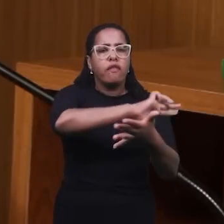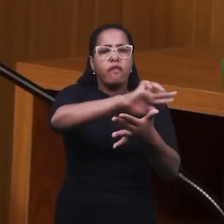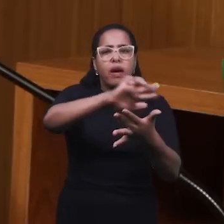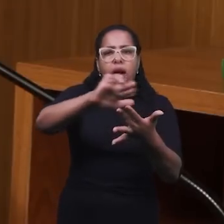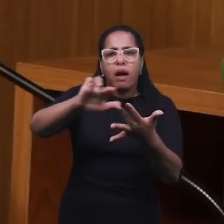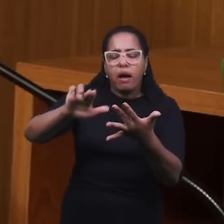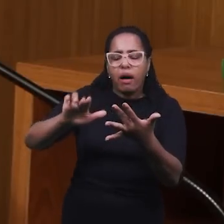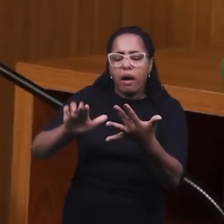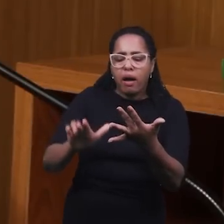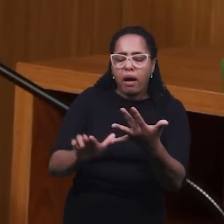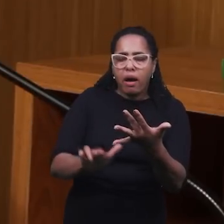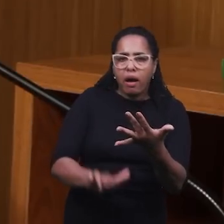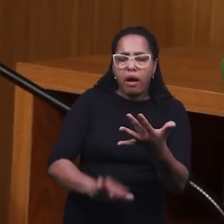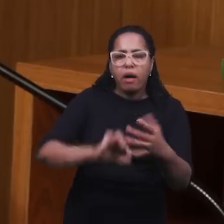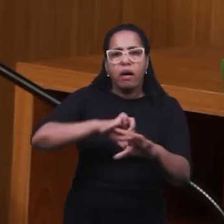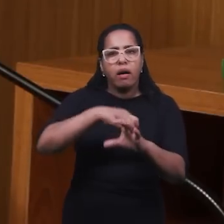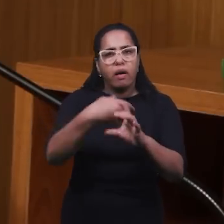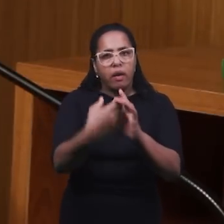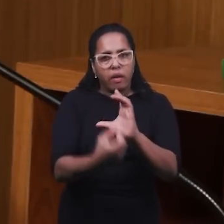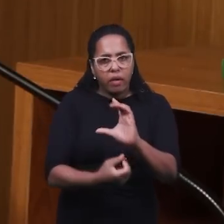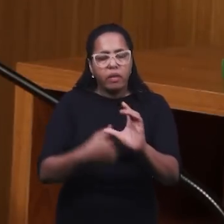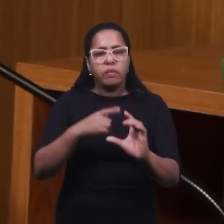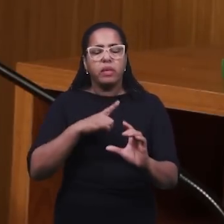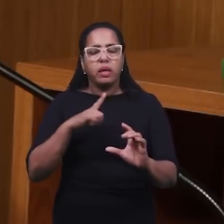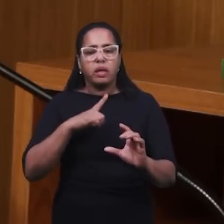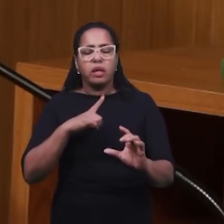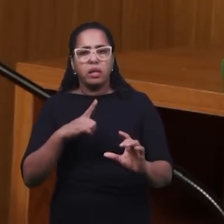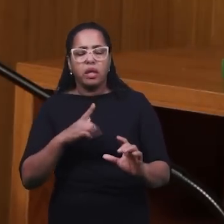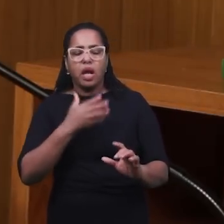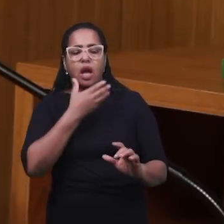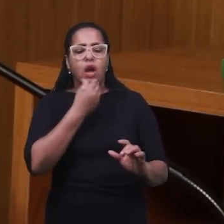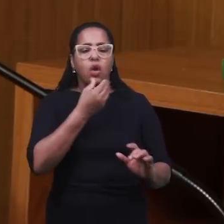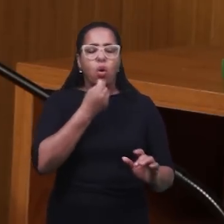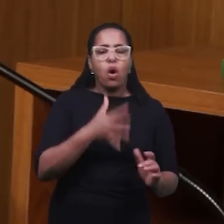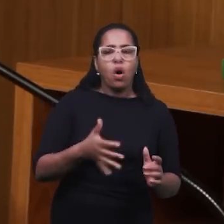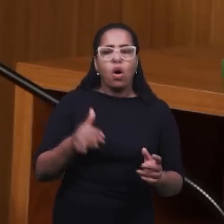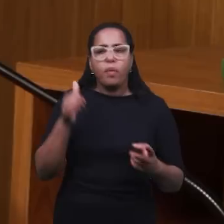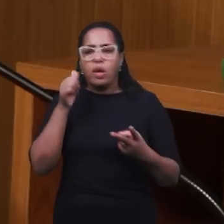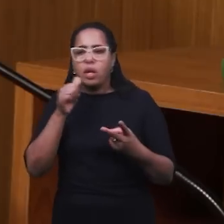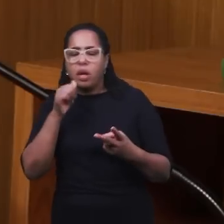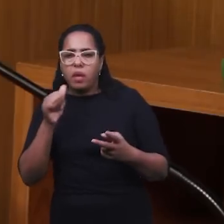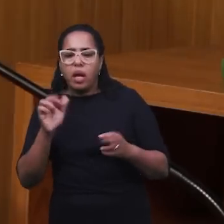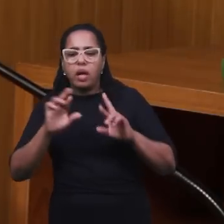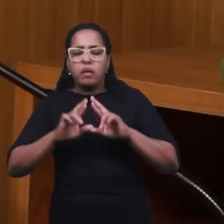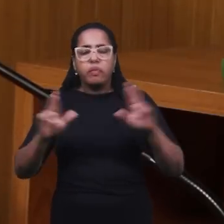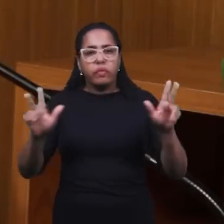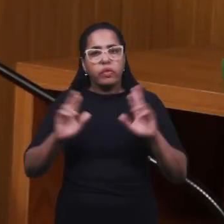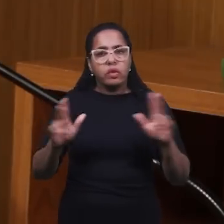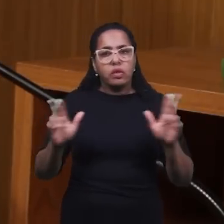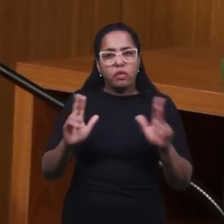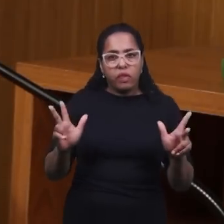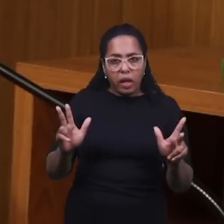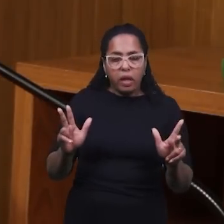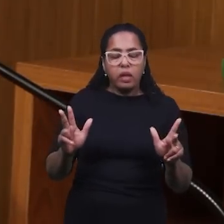obra criadora, você olha a diferença entre homem e mulher é muito grande. É grande, né?